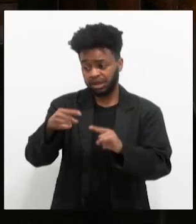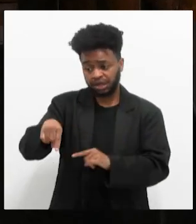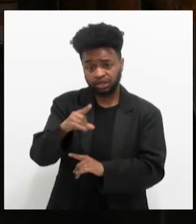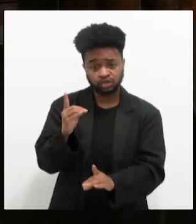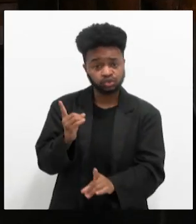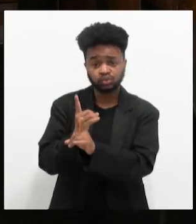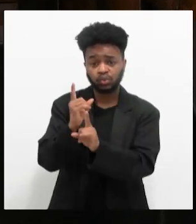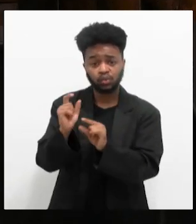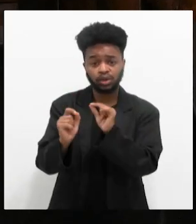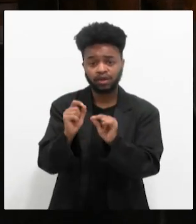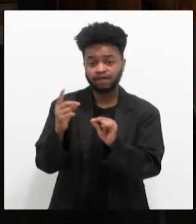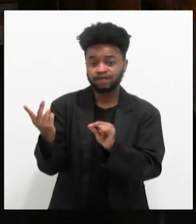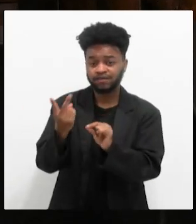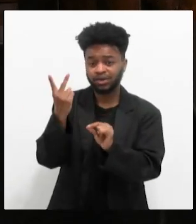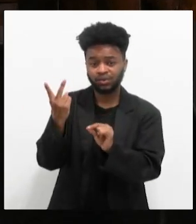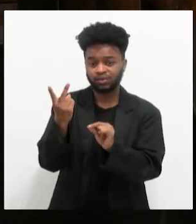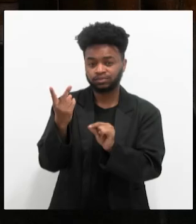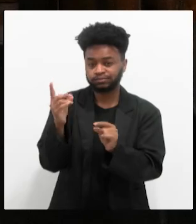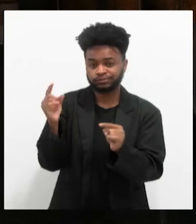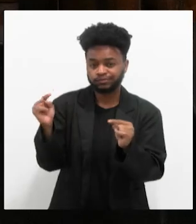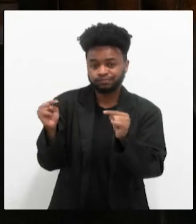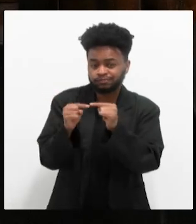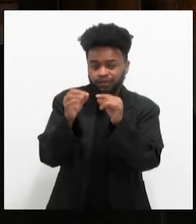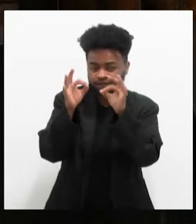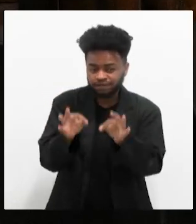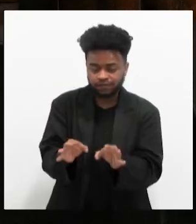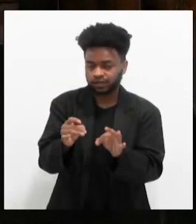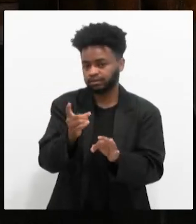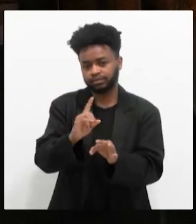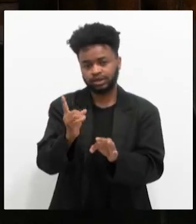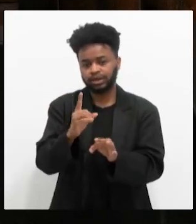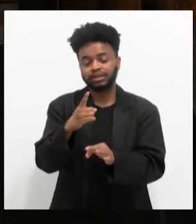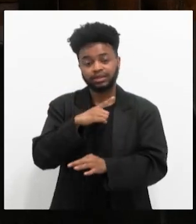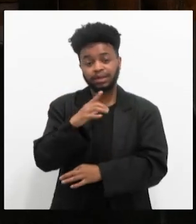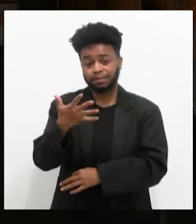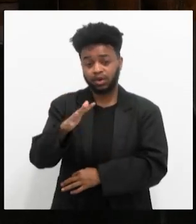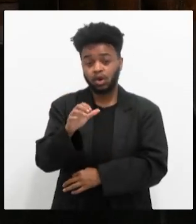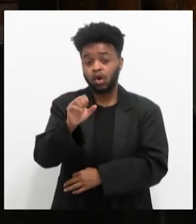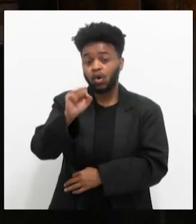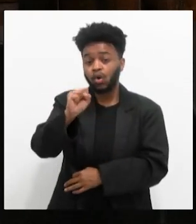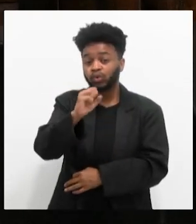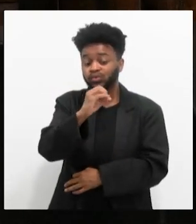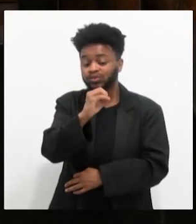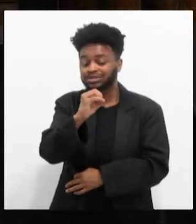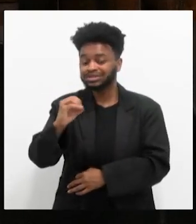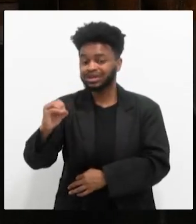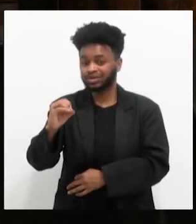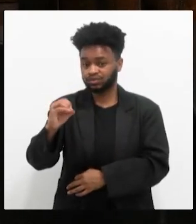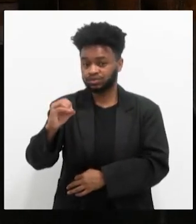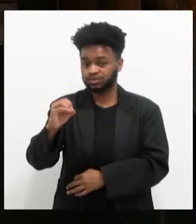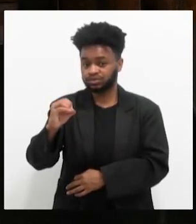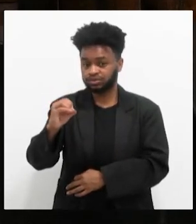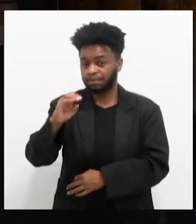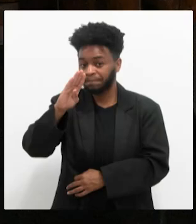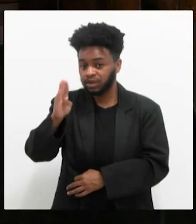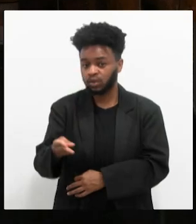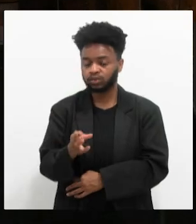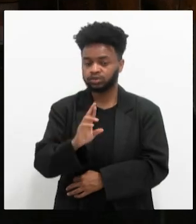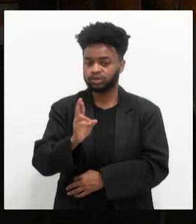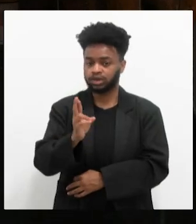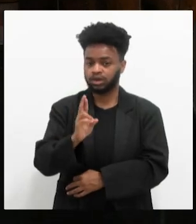está subestimado. Estaria na ordem de 800 bilhões de